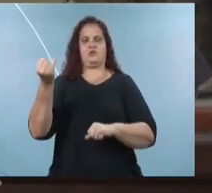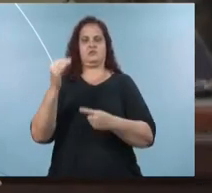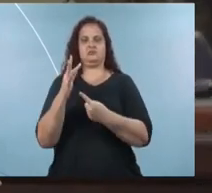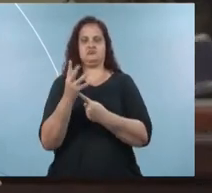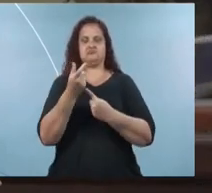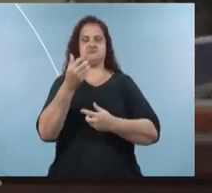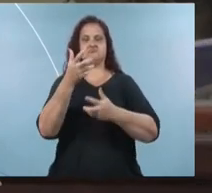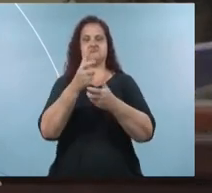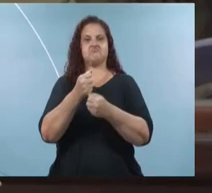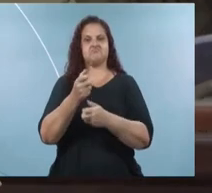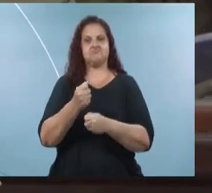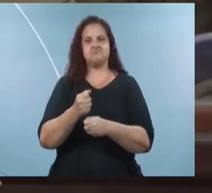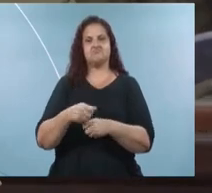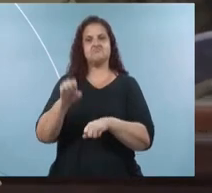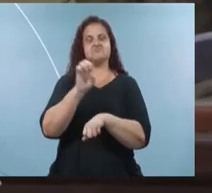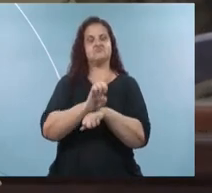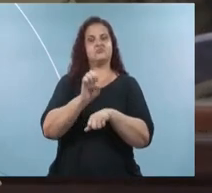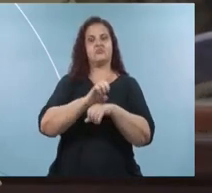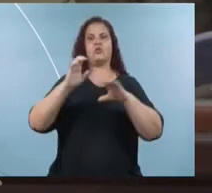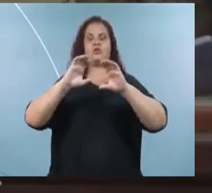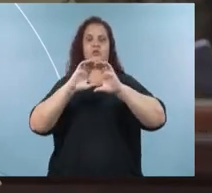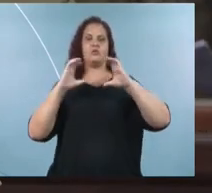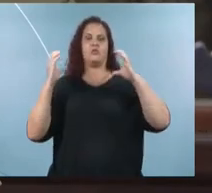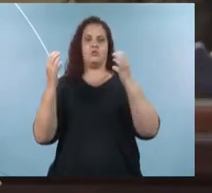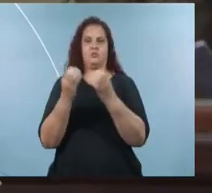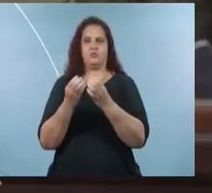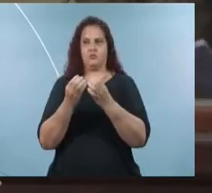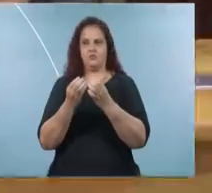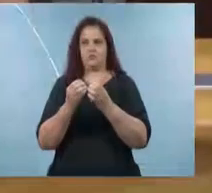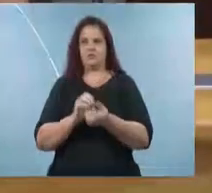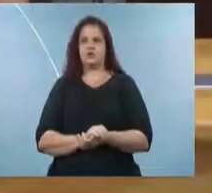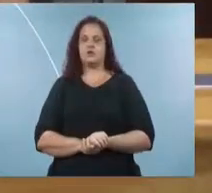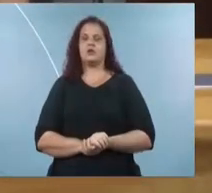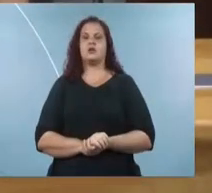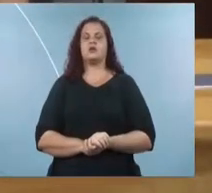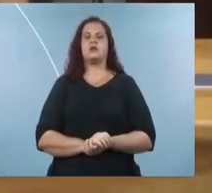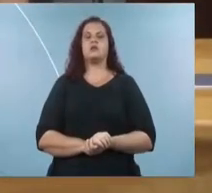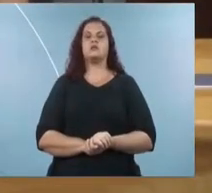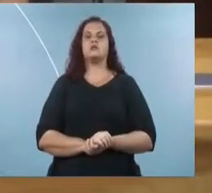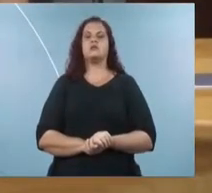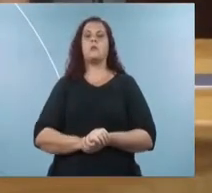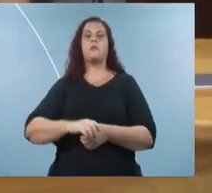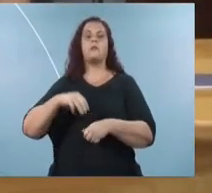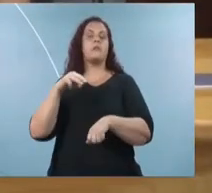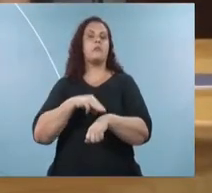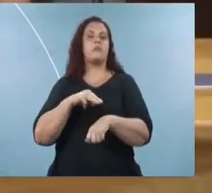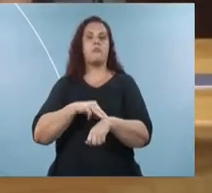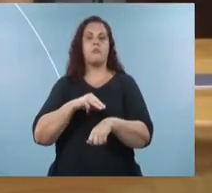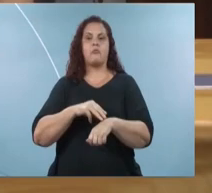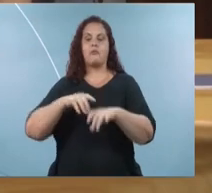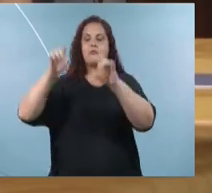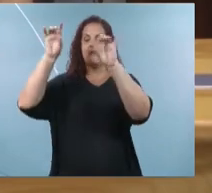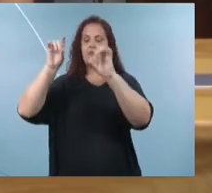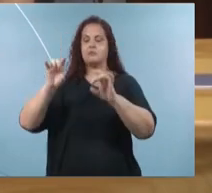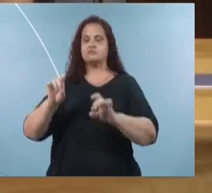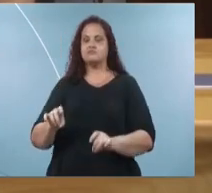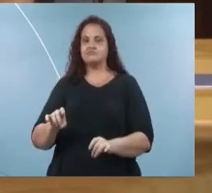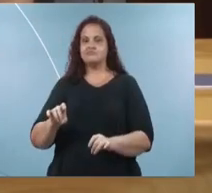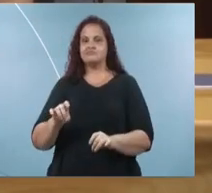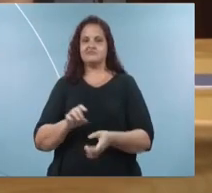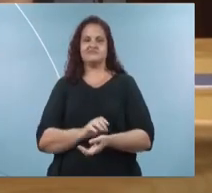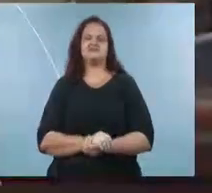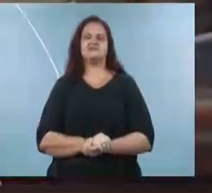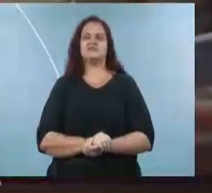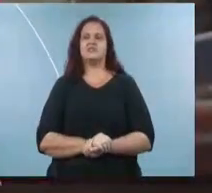em nosso Estado, em nossa comunidade, e por nos proporcionar esse momento tão especial.